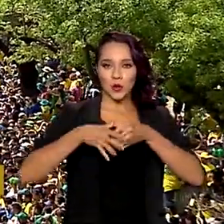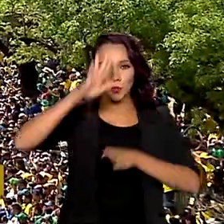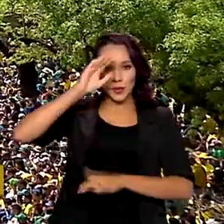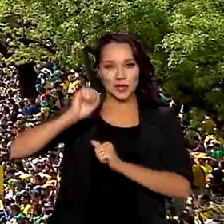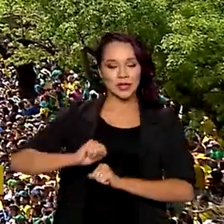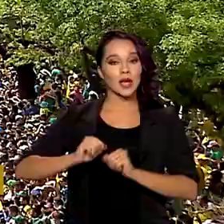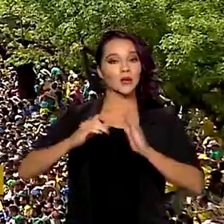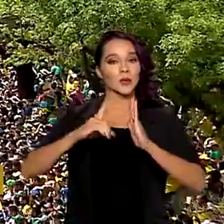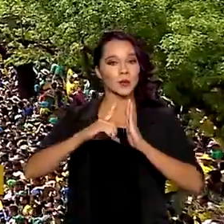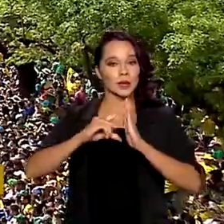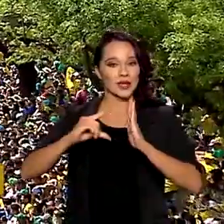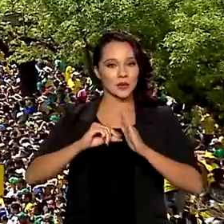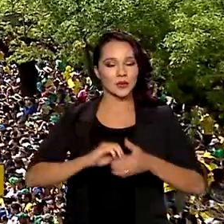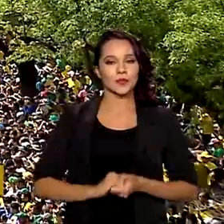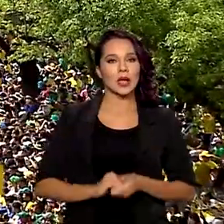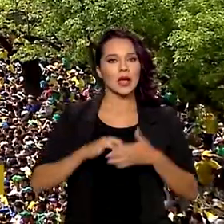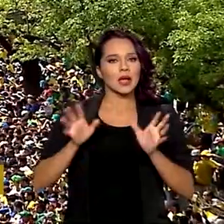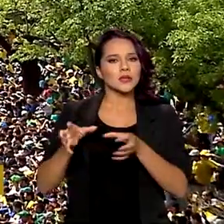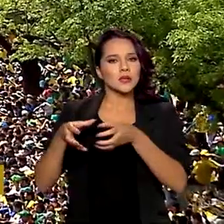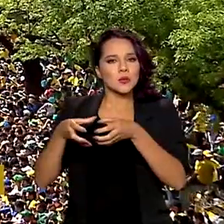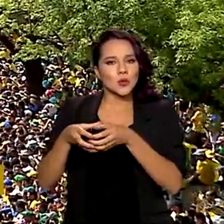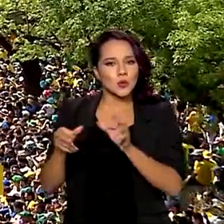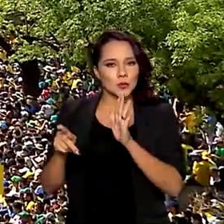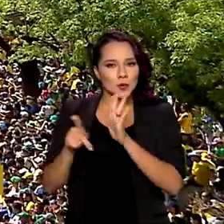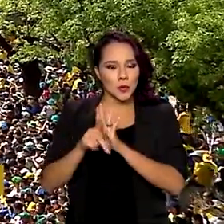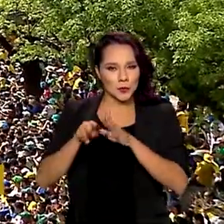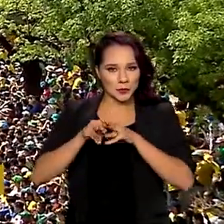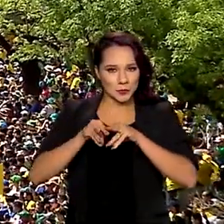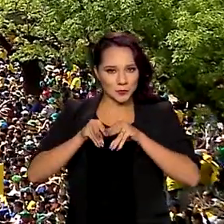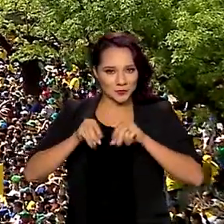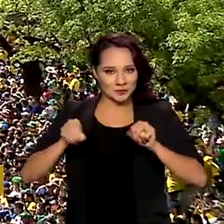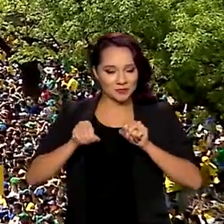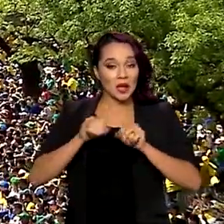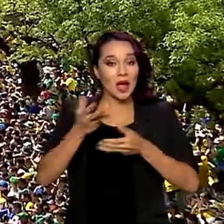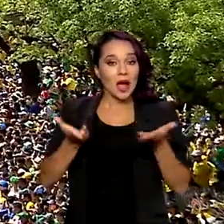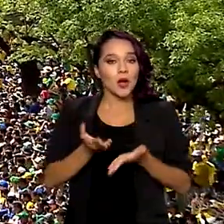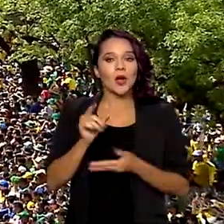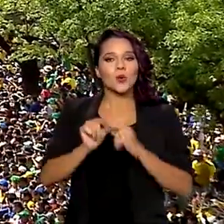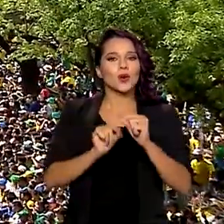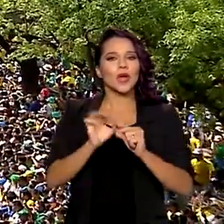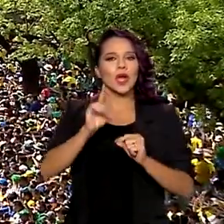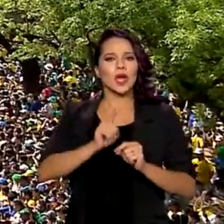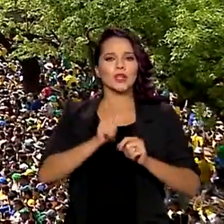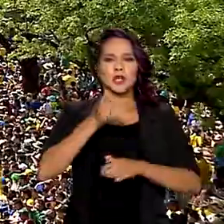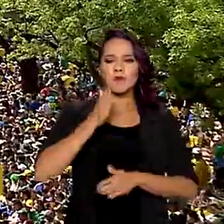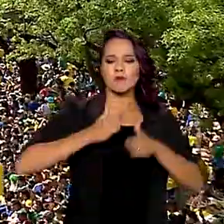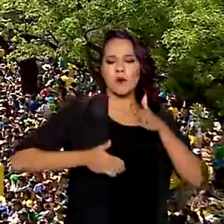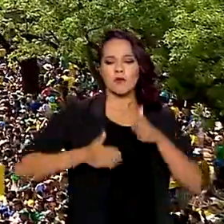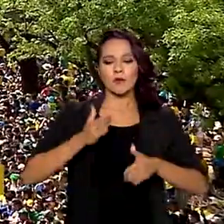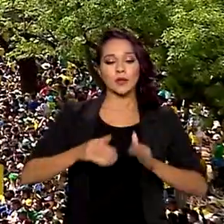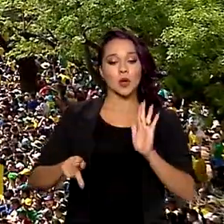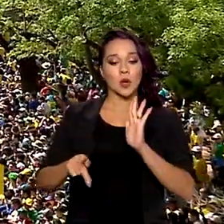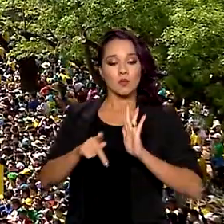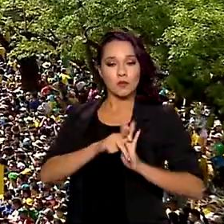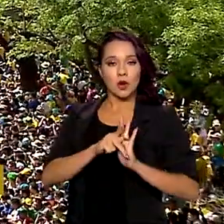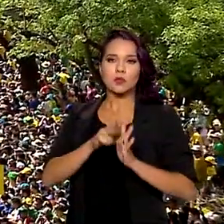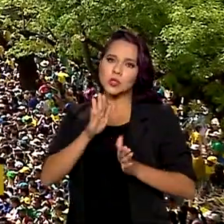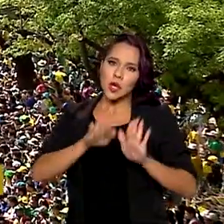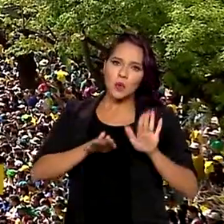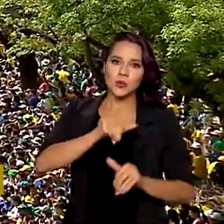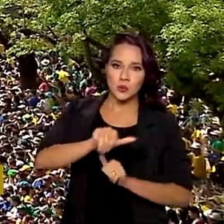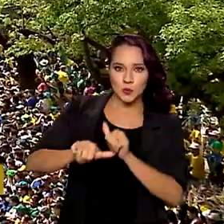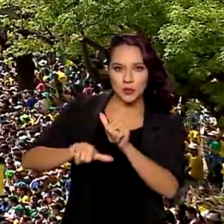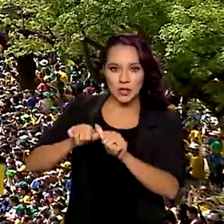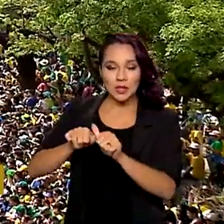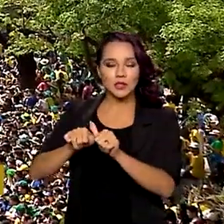do Planalto. Esta fração ímpar da Força Terrestre realiza autênticos movimentos de ordem unida modificada